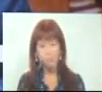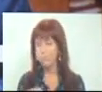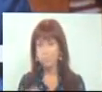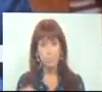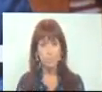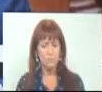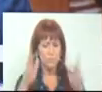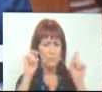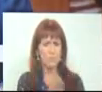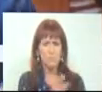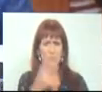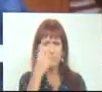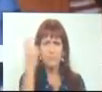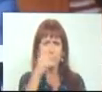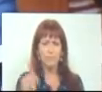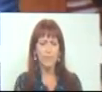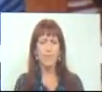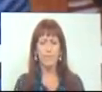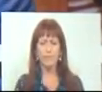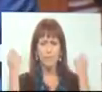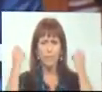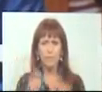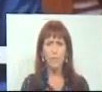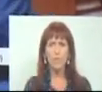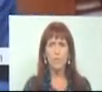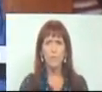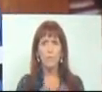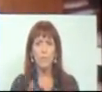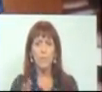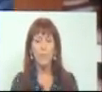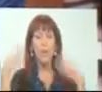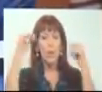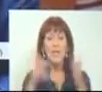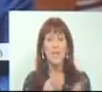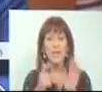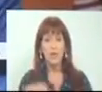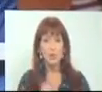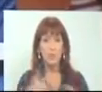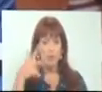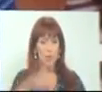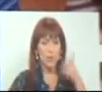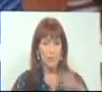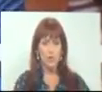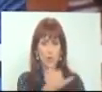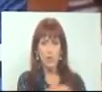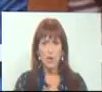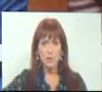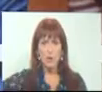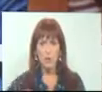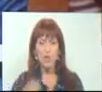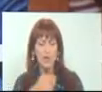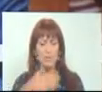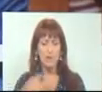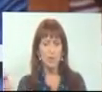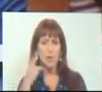insolvências, a liberalização do setor da energia, a aposta no ensino técnico-profissional, cortamos mais de 200 milhões de euros nas despesas das empresas